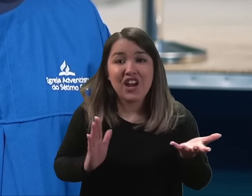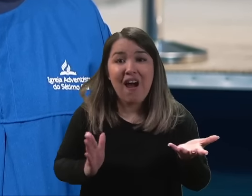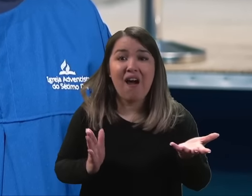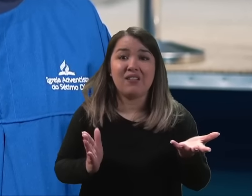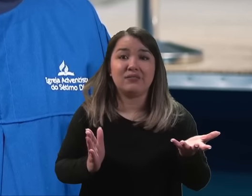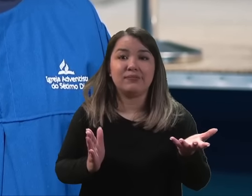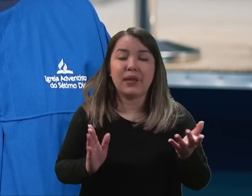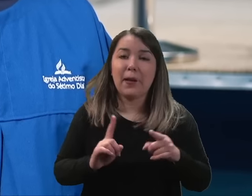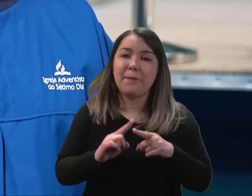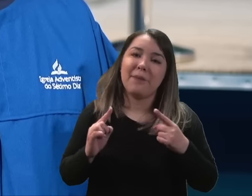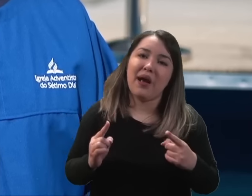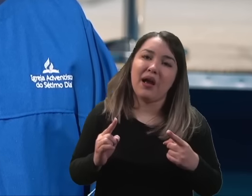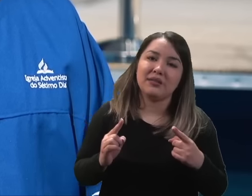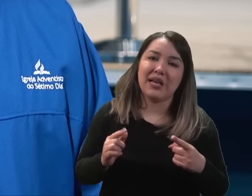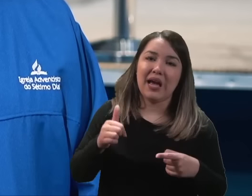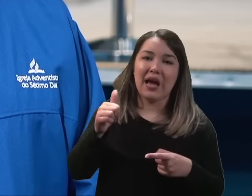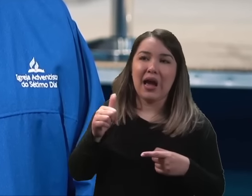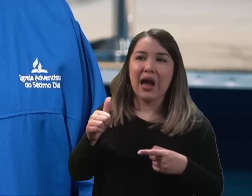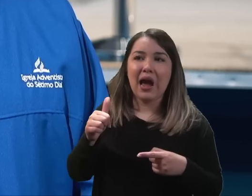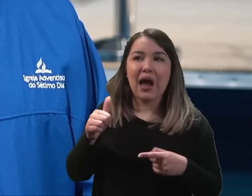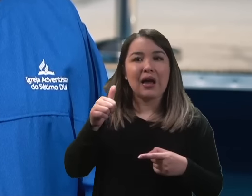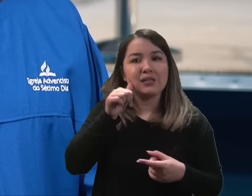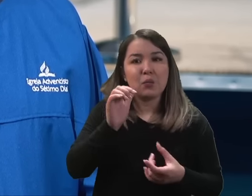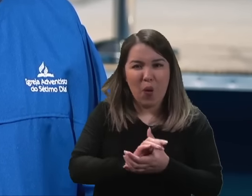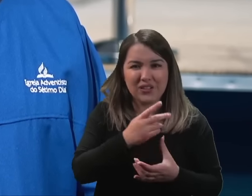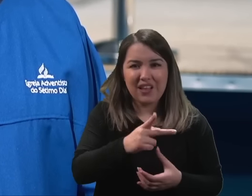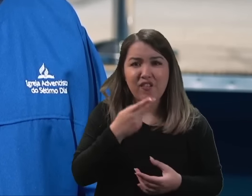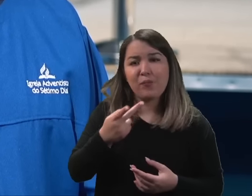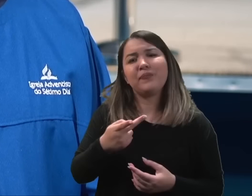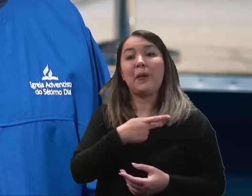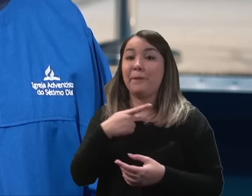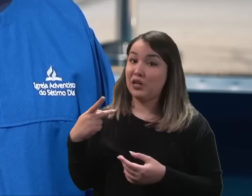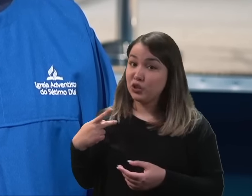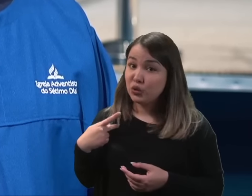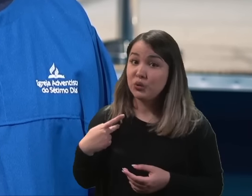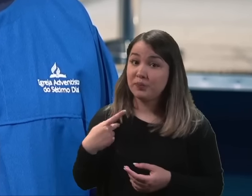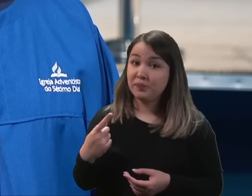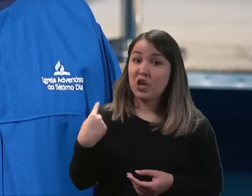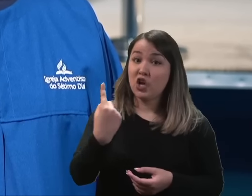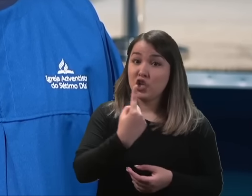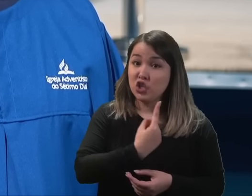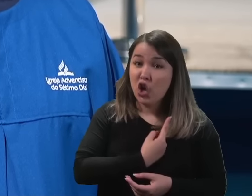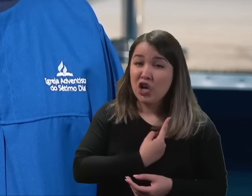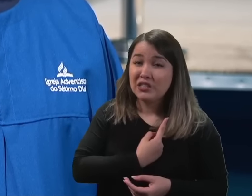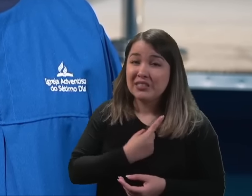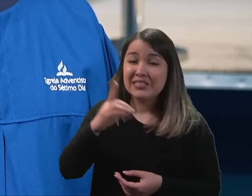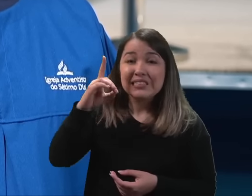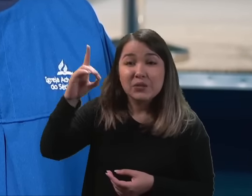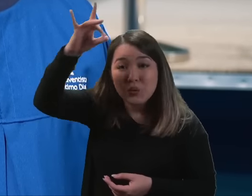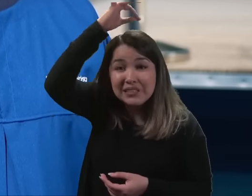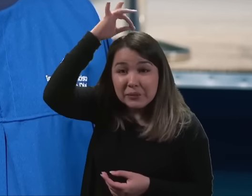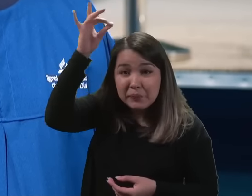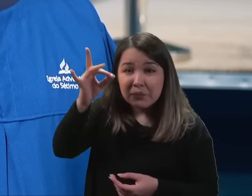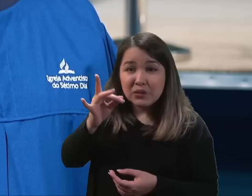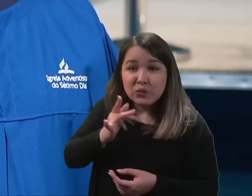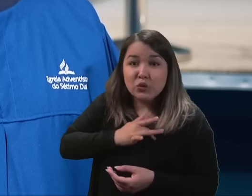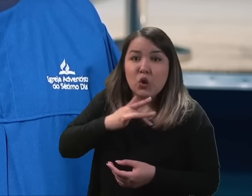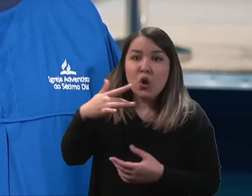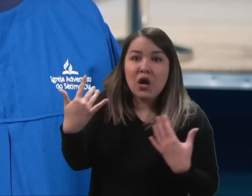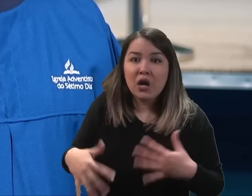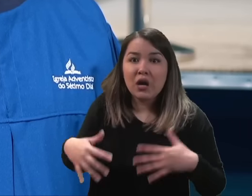só que daí a Karen falou assim pastor nós estávamos sendo tocados da mesma forma e